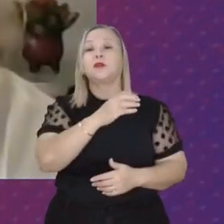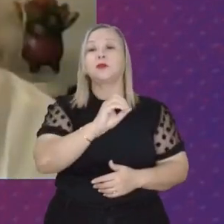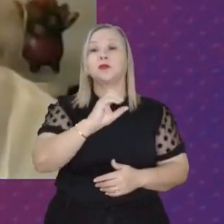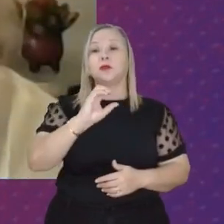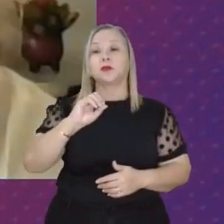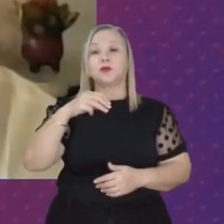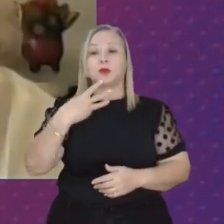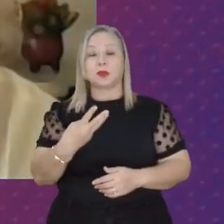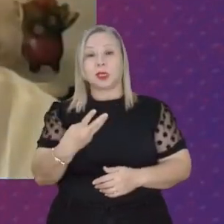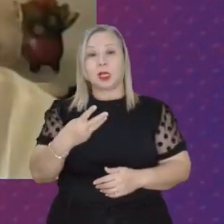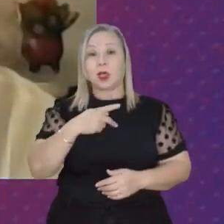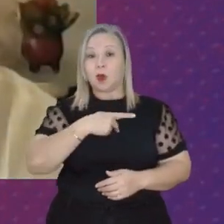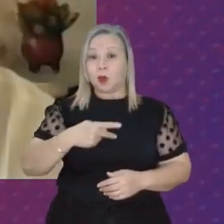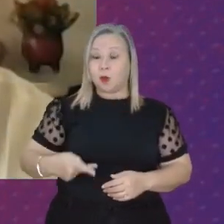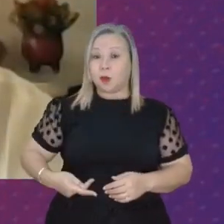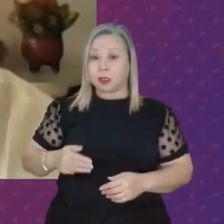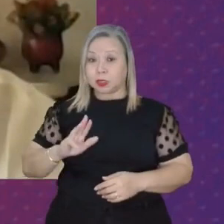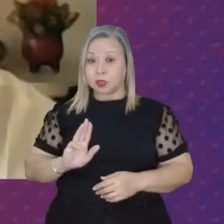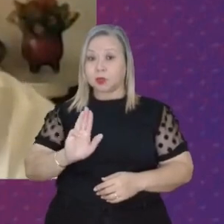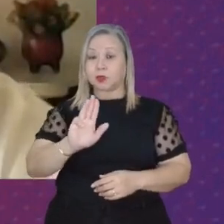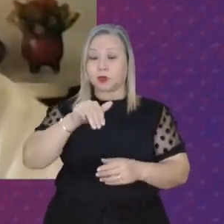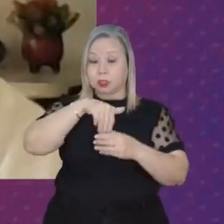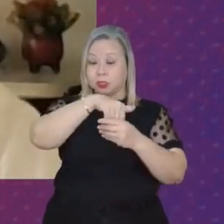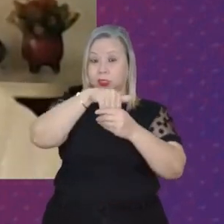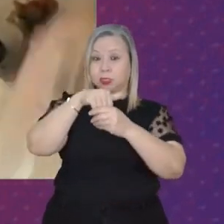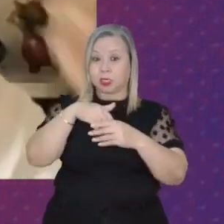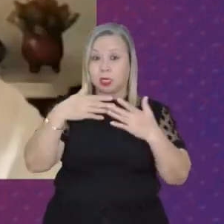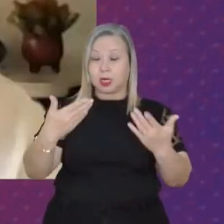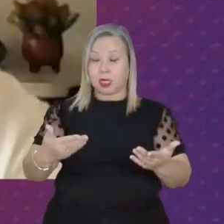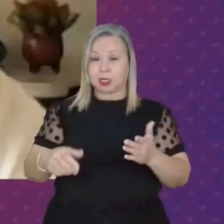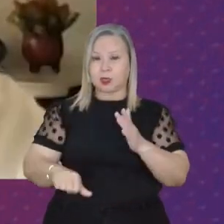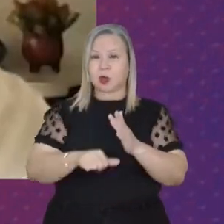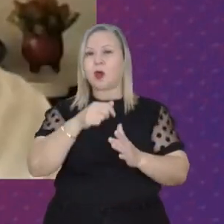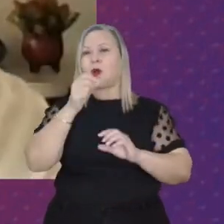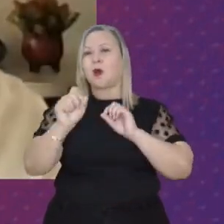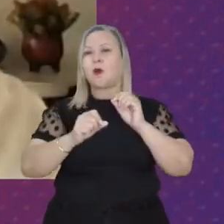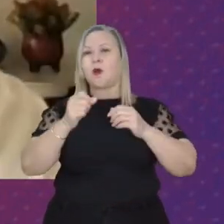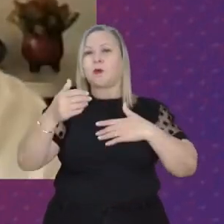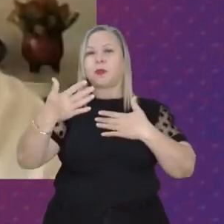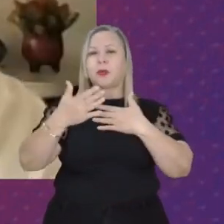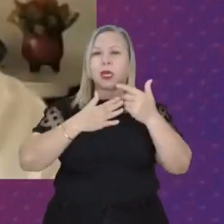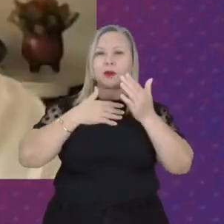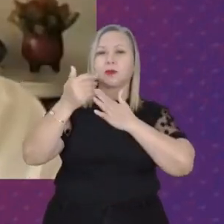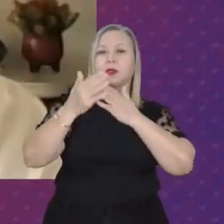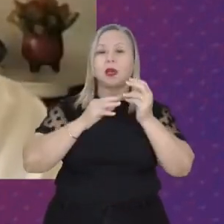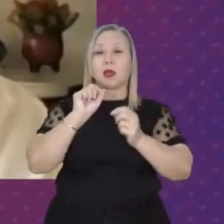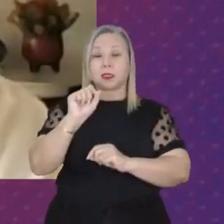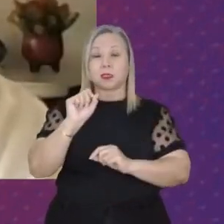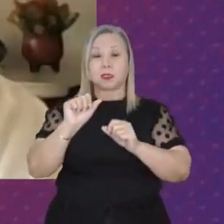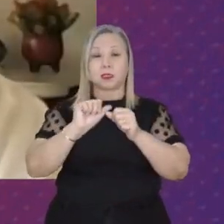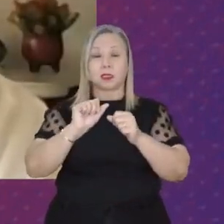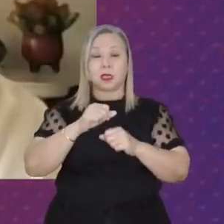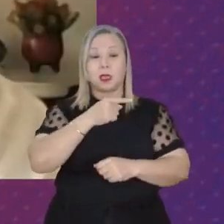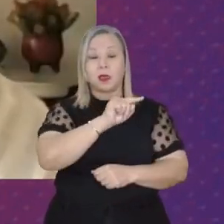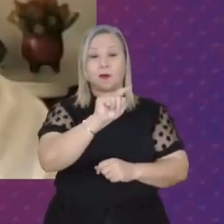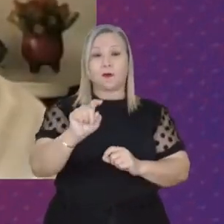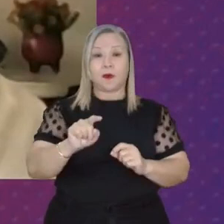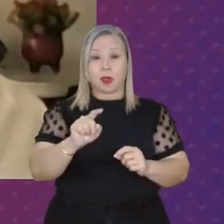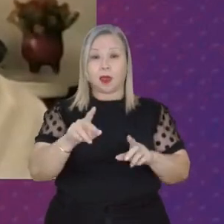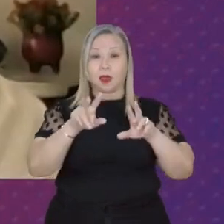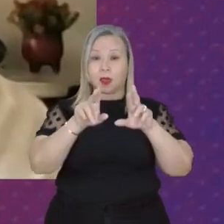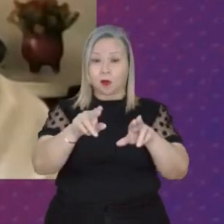2003, o presidente Lula se elege e um dos primeiros atos que ele faz como presidente